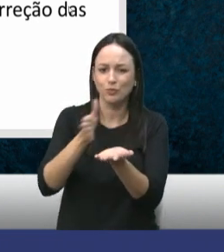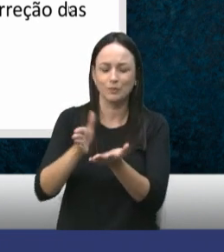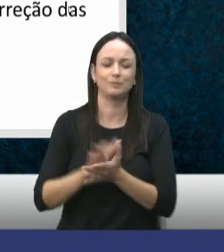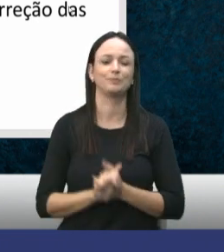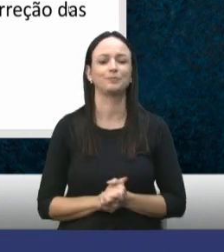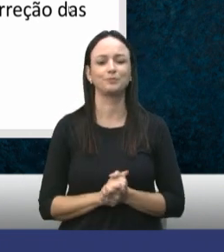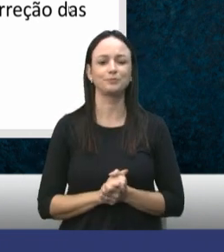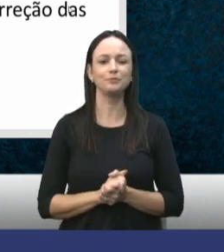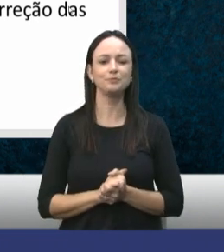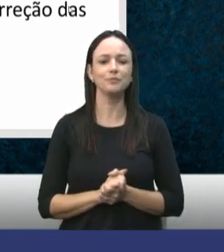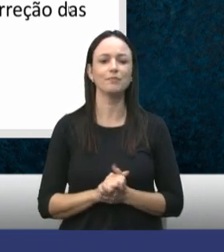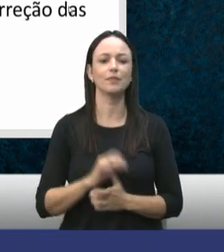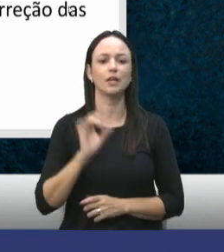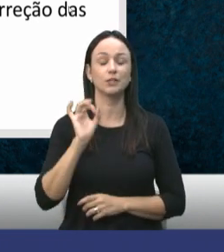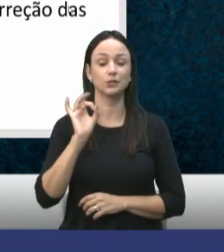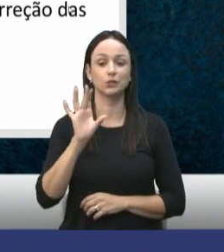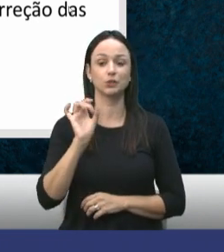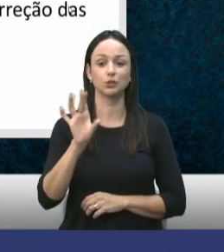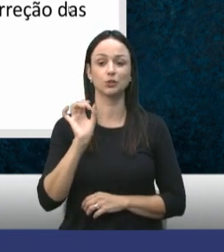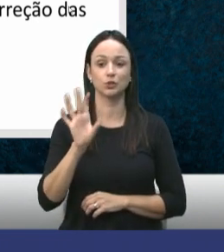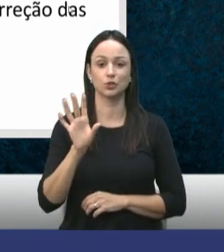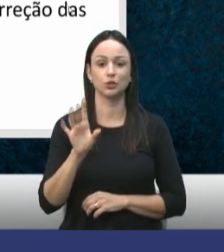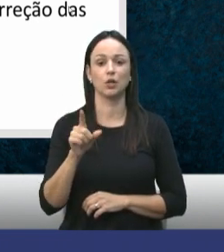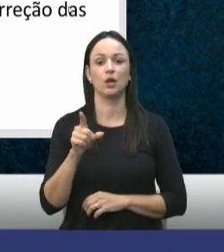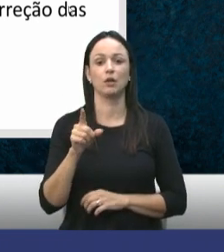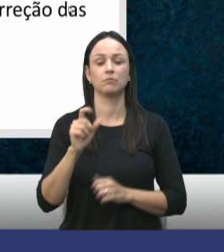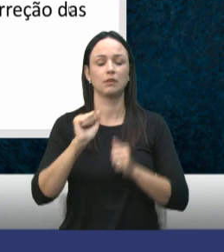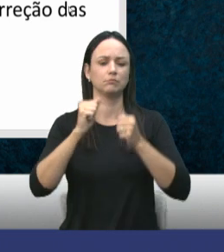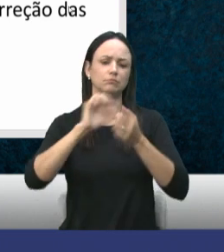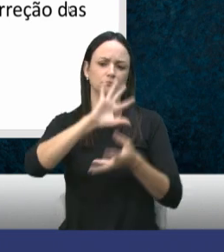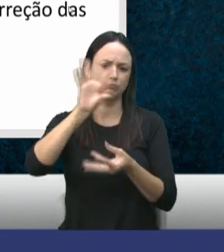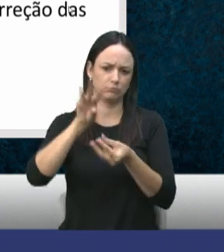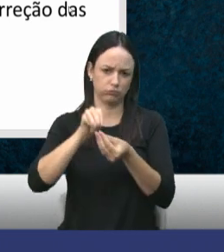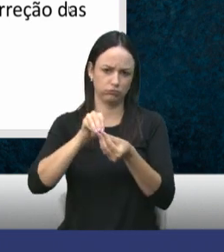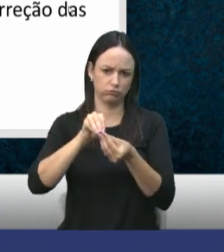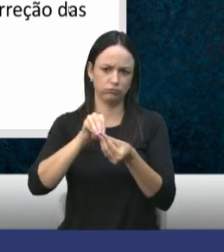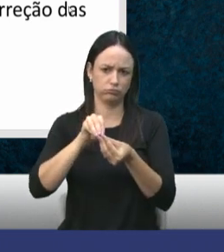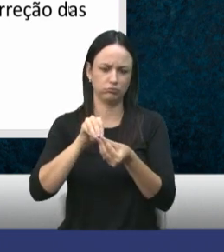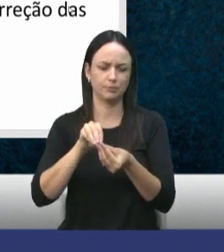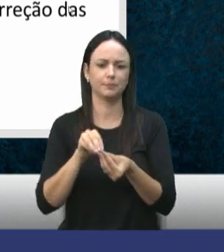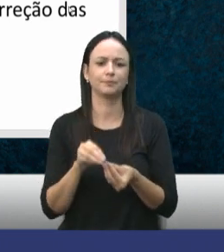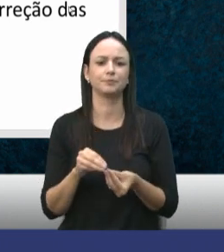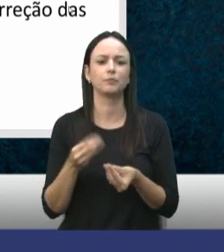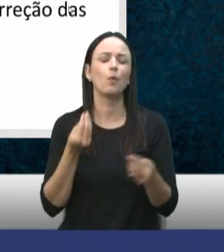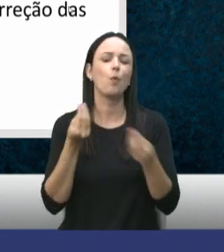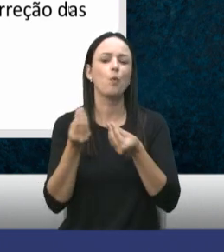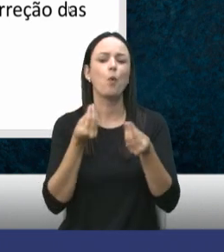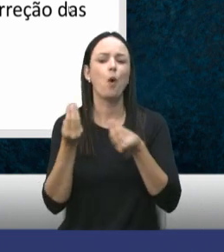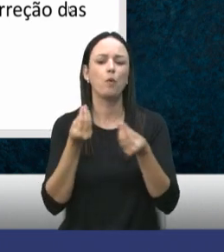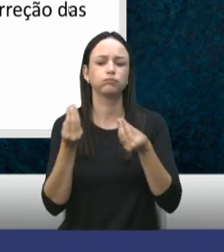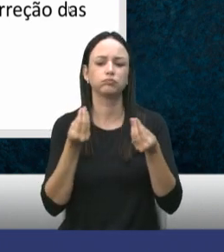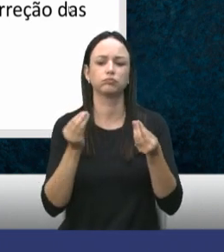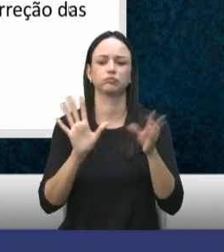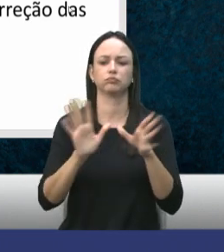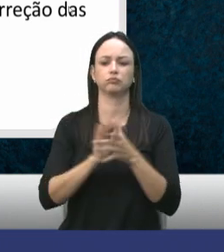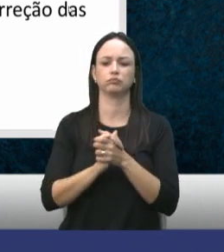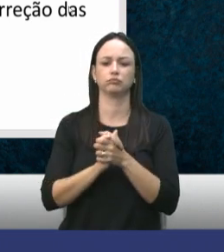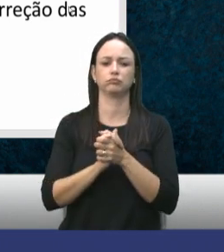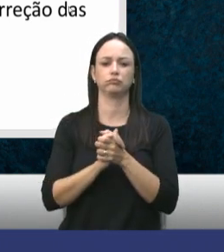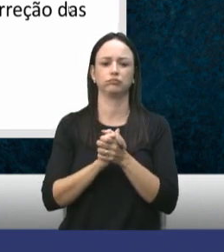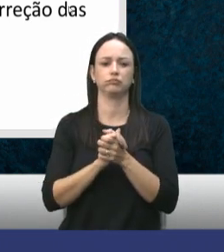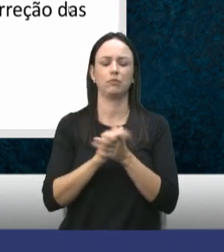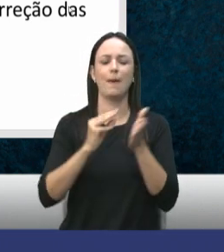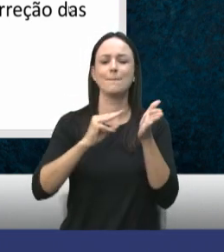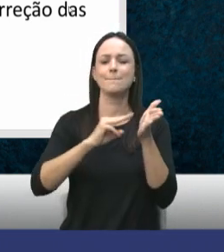Nós, só para efeito de elucidação, como é que nós estimamos, então, o método utilizado